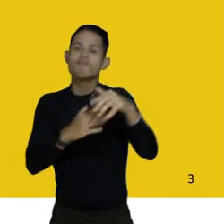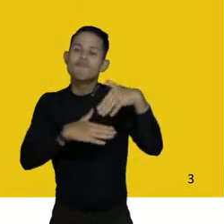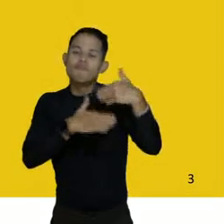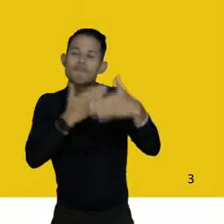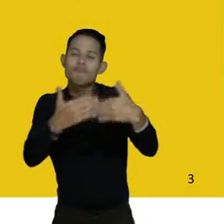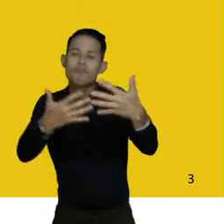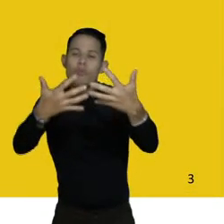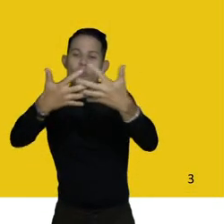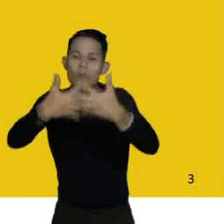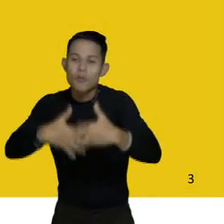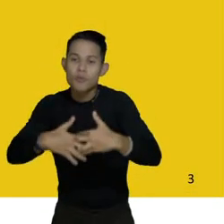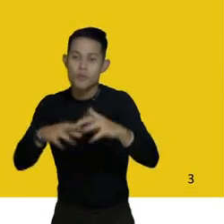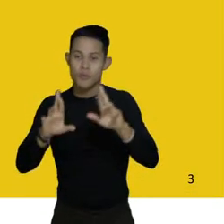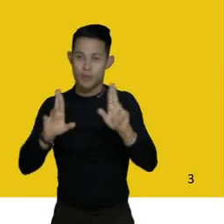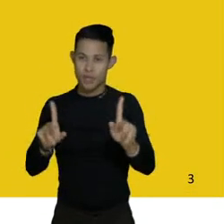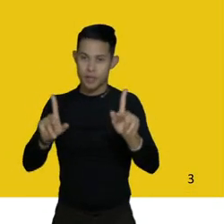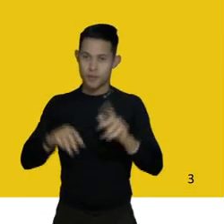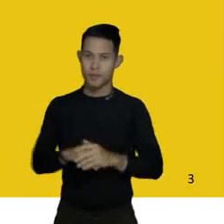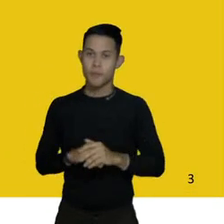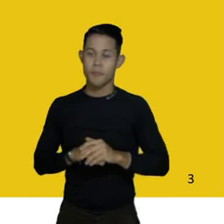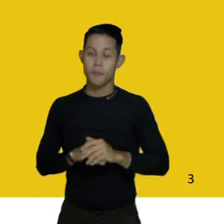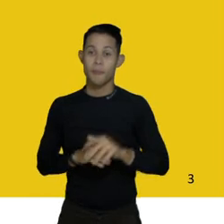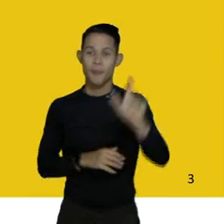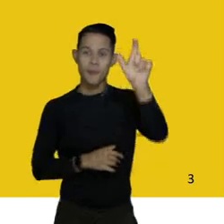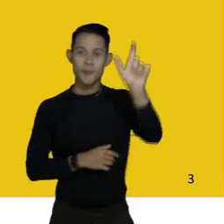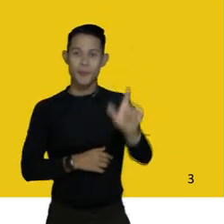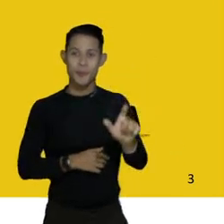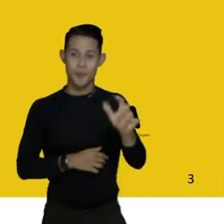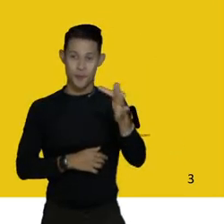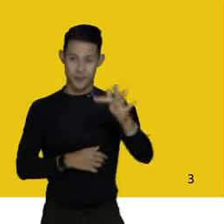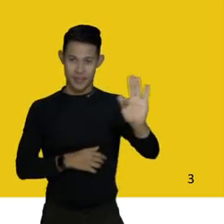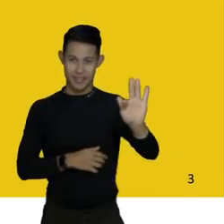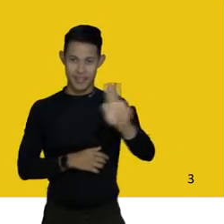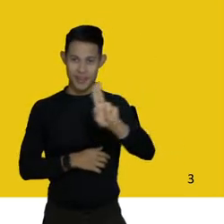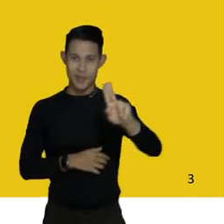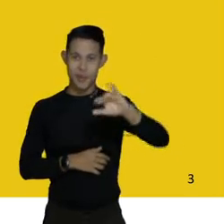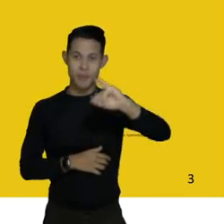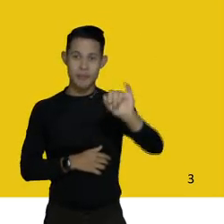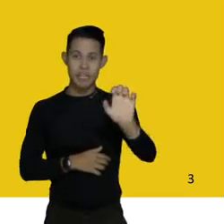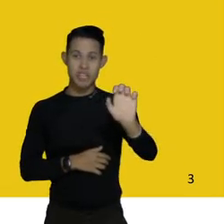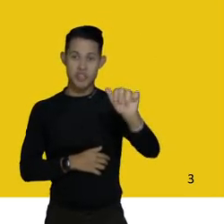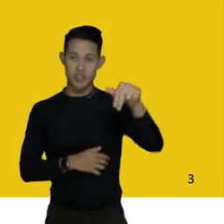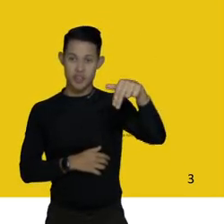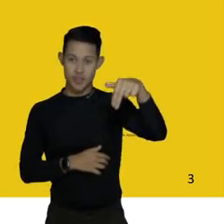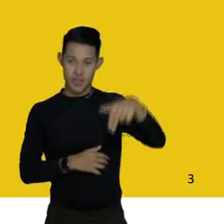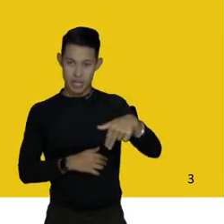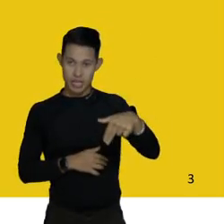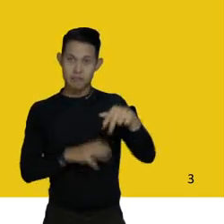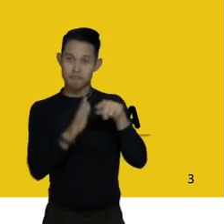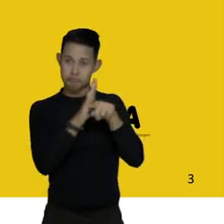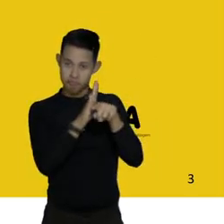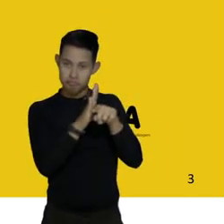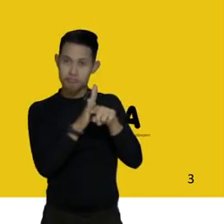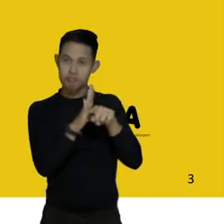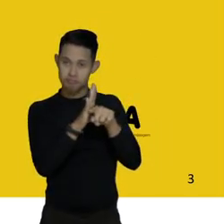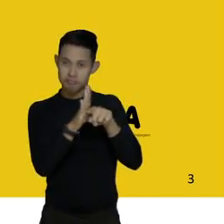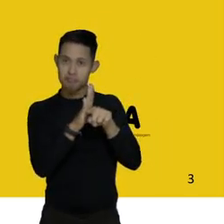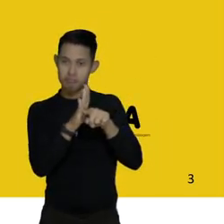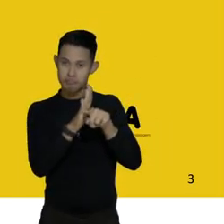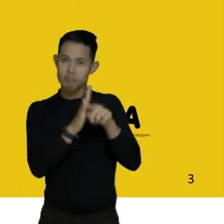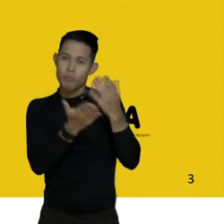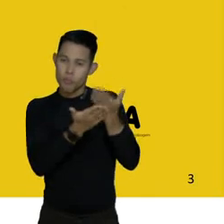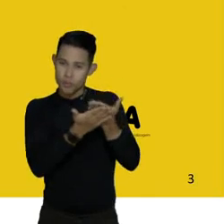diferente o giro angular também e o su Marginal São super importantes né que estão aqui o giro angular e